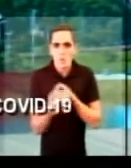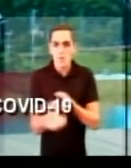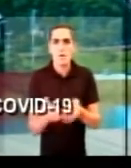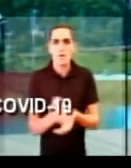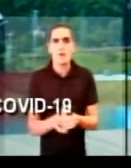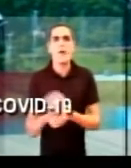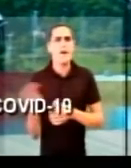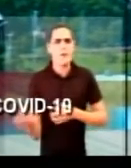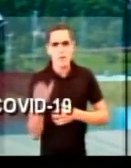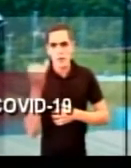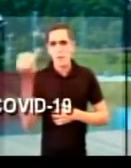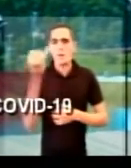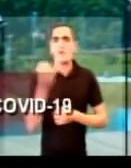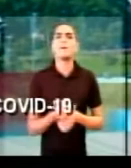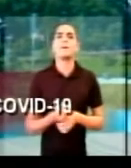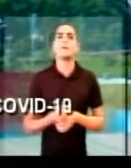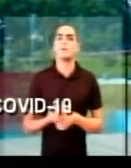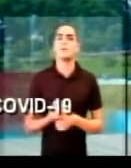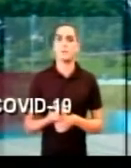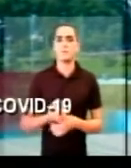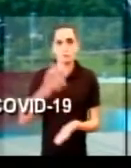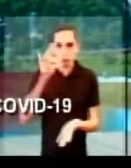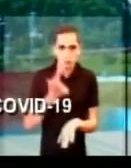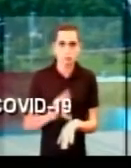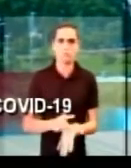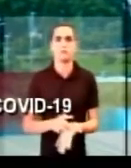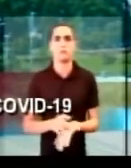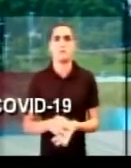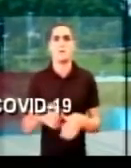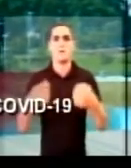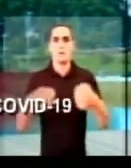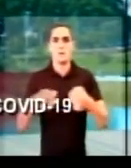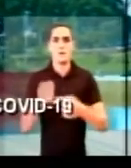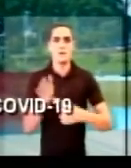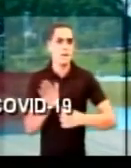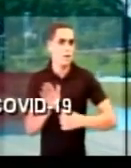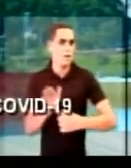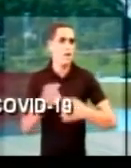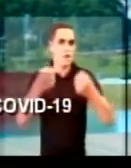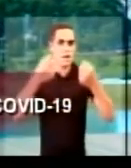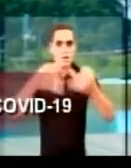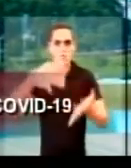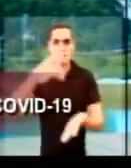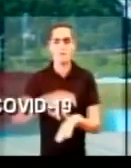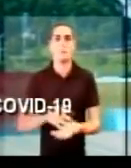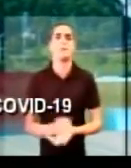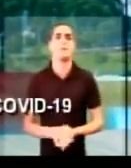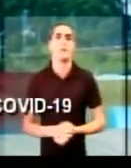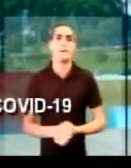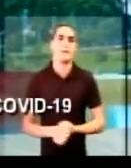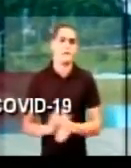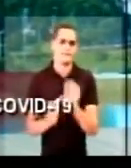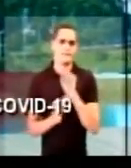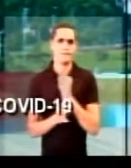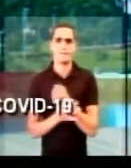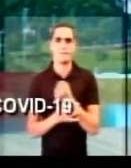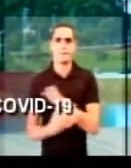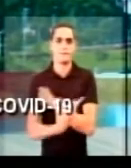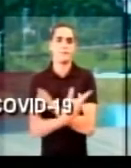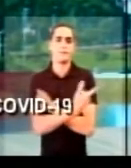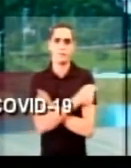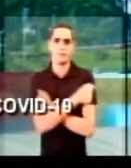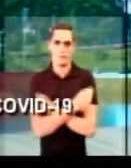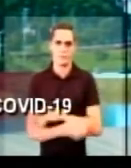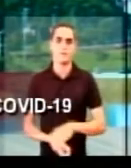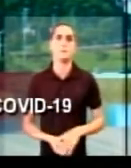muito importantes de eficácia, deve-se salientar ainda, doutor, a segurança dessa